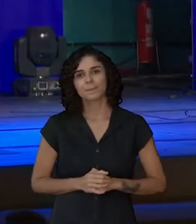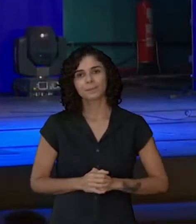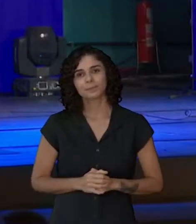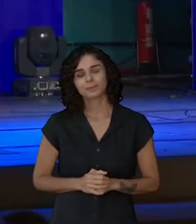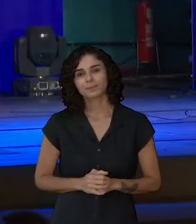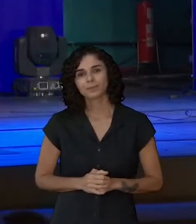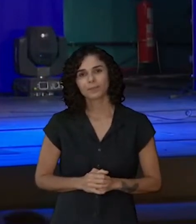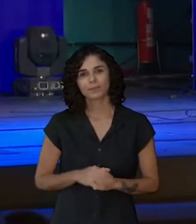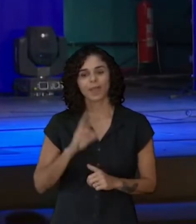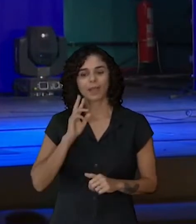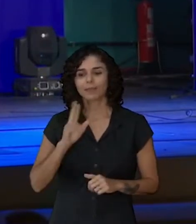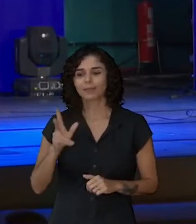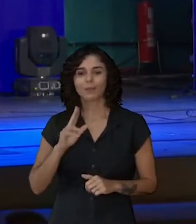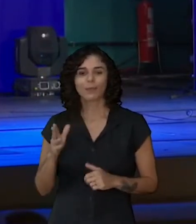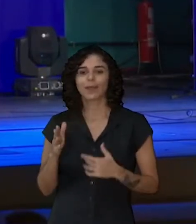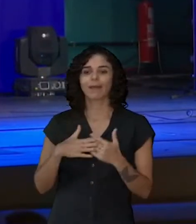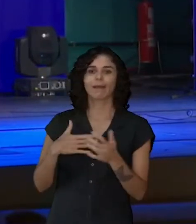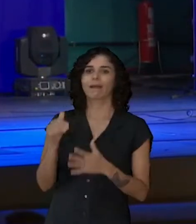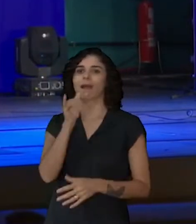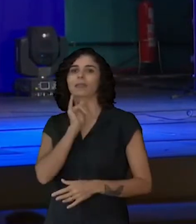Não era qualquer coisa.